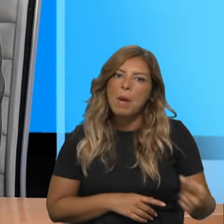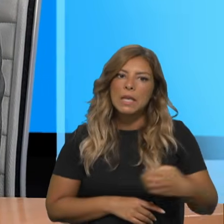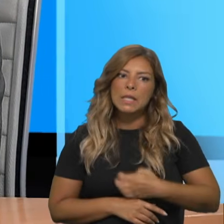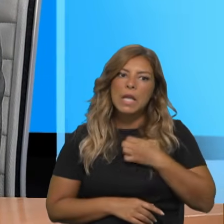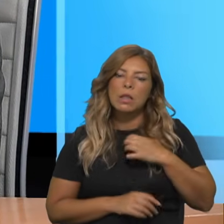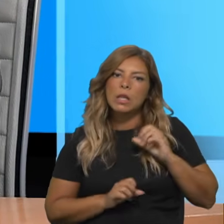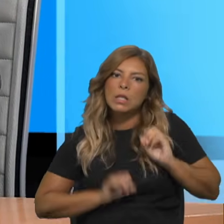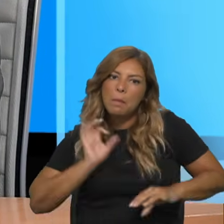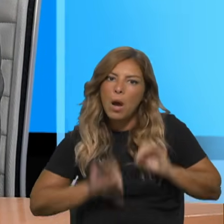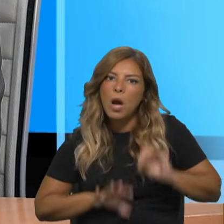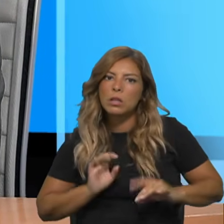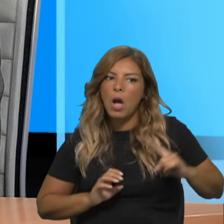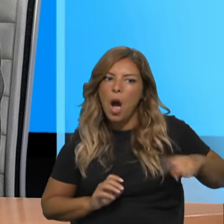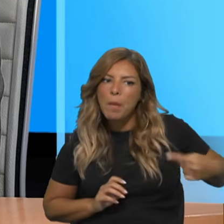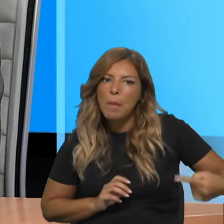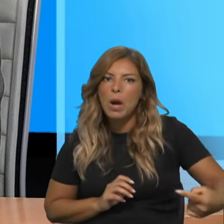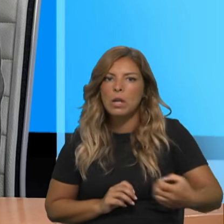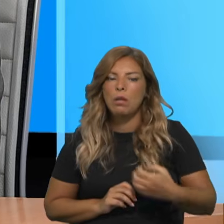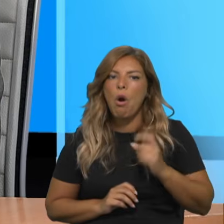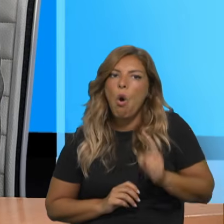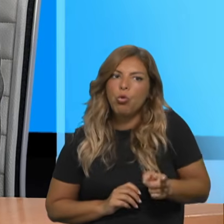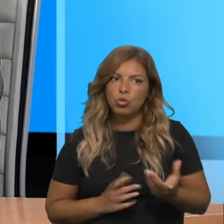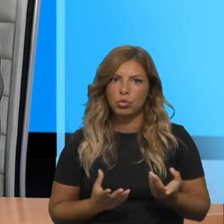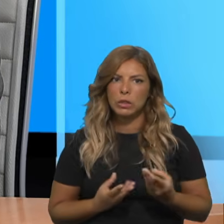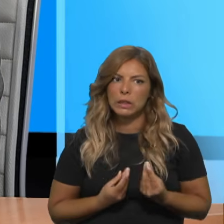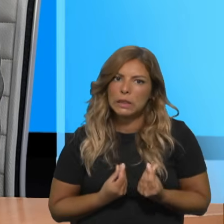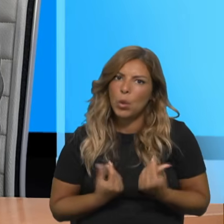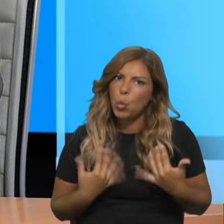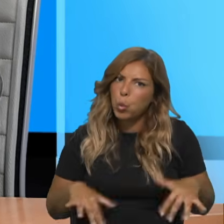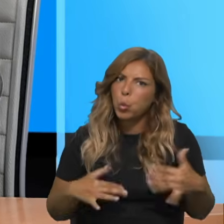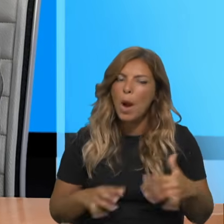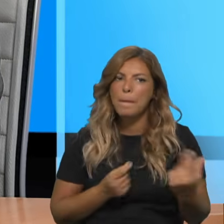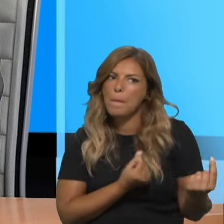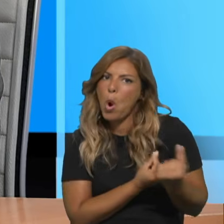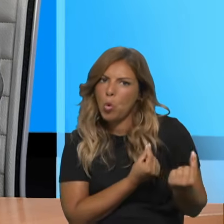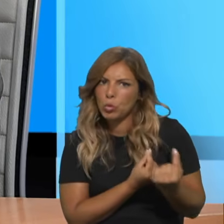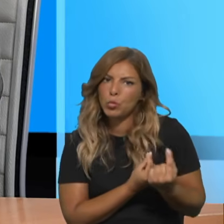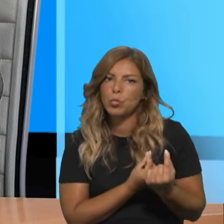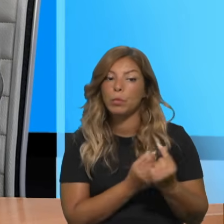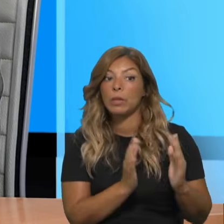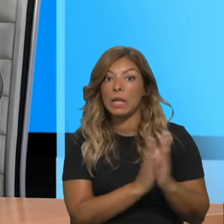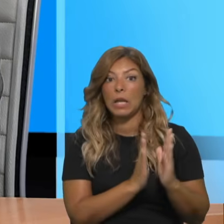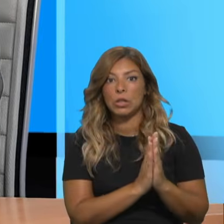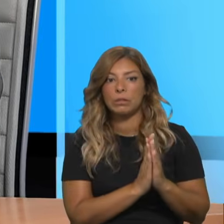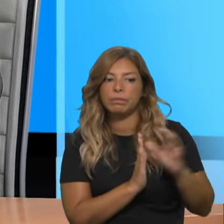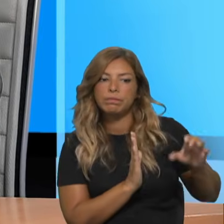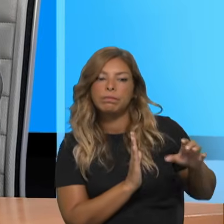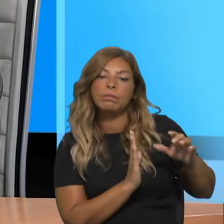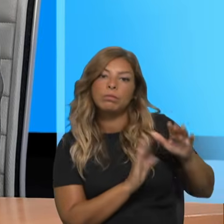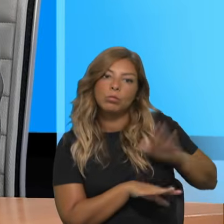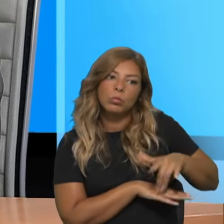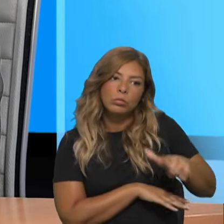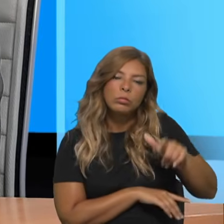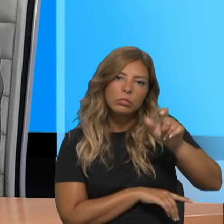se vive e de facto é impressionante a proximidade também da Igreja em relação ao